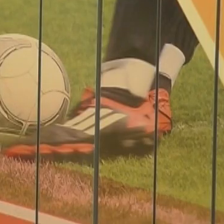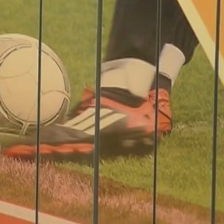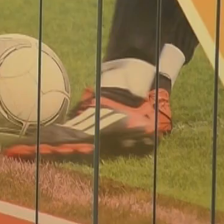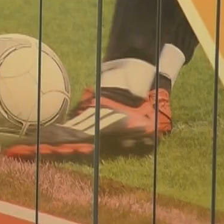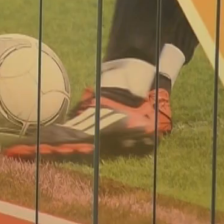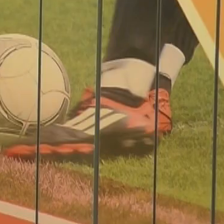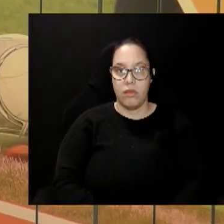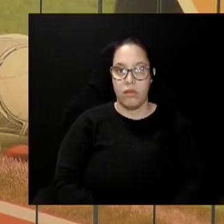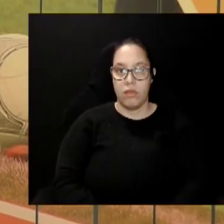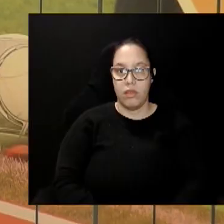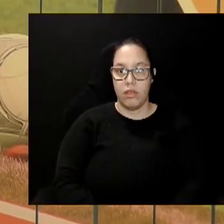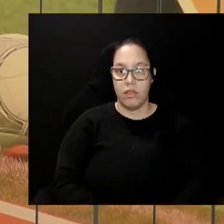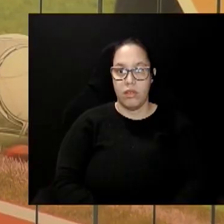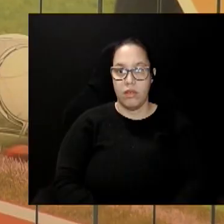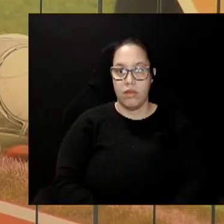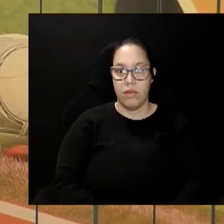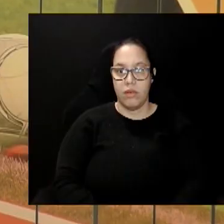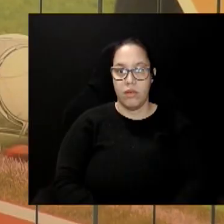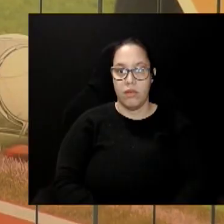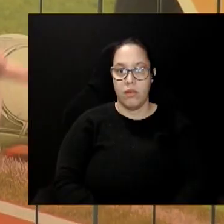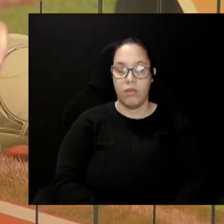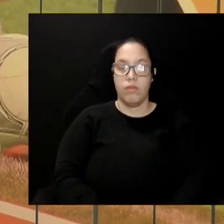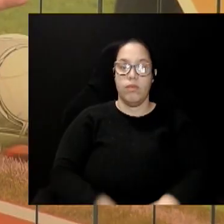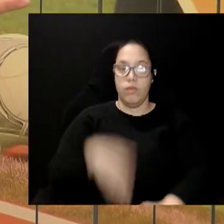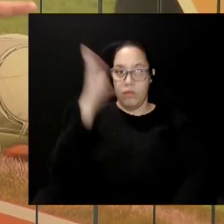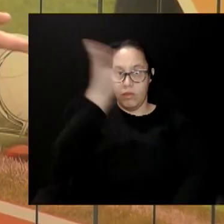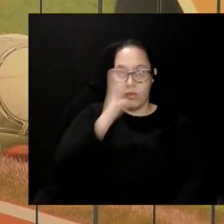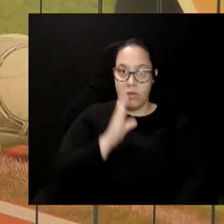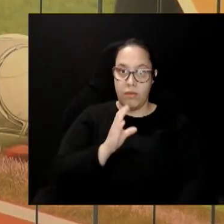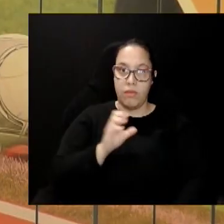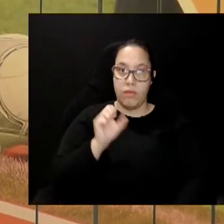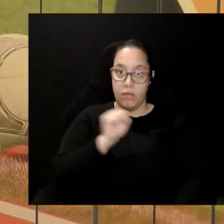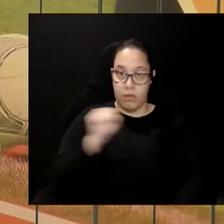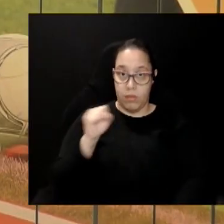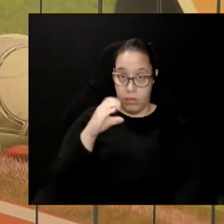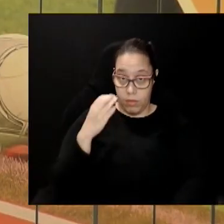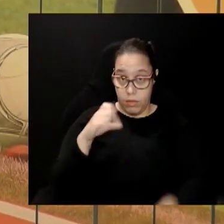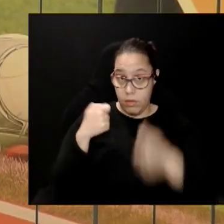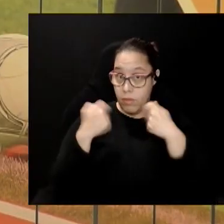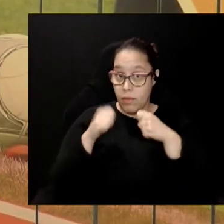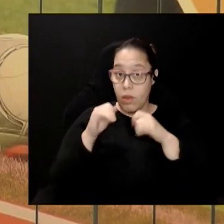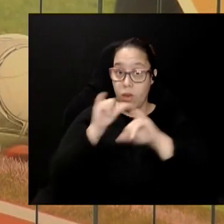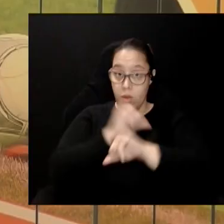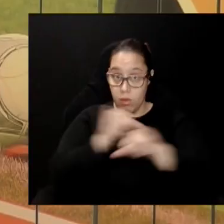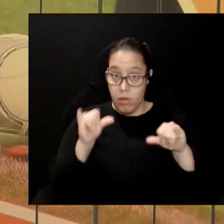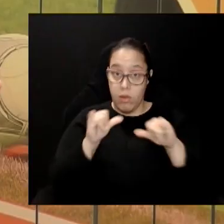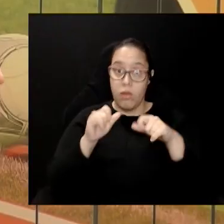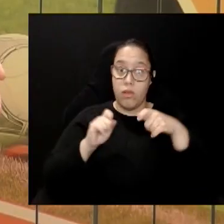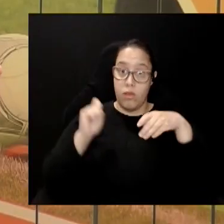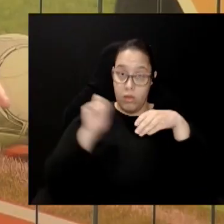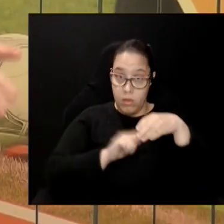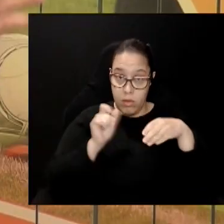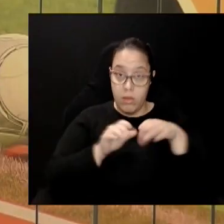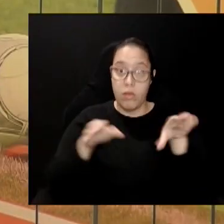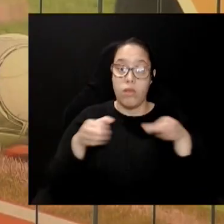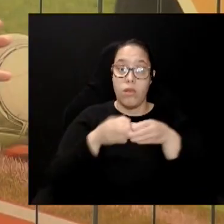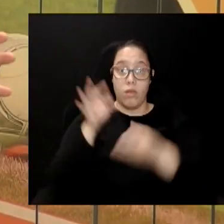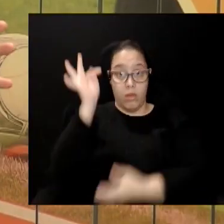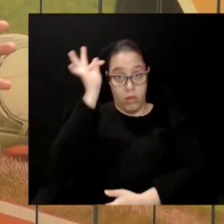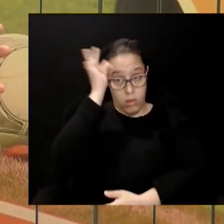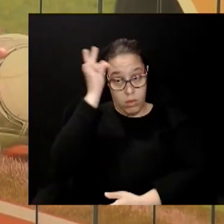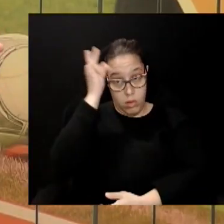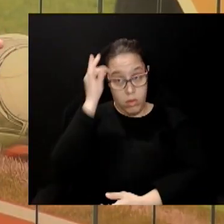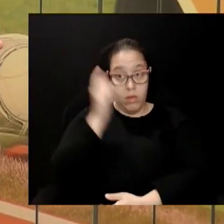No Campeonato Brasileiro da Série C, precisa avisar os jogadores e a comissão técnica do Guarani que